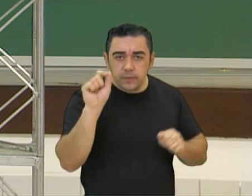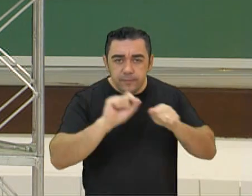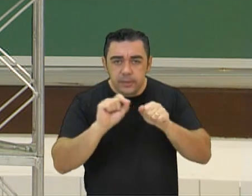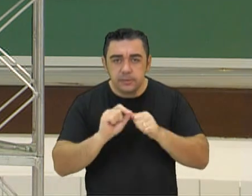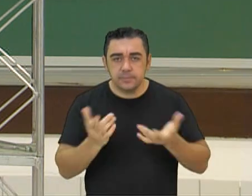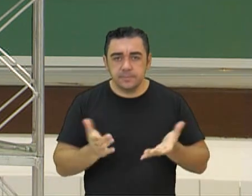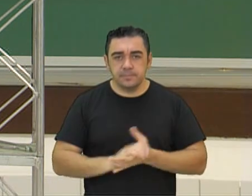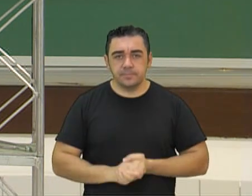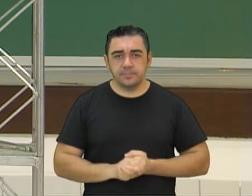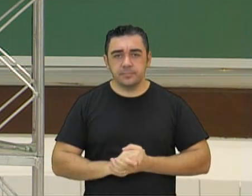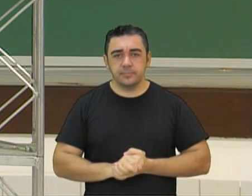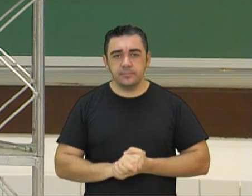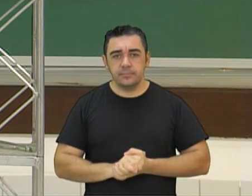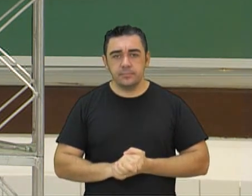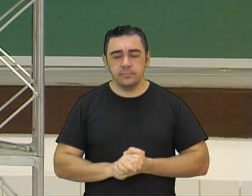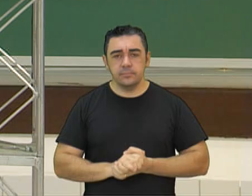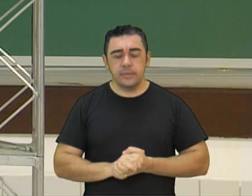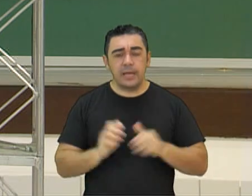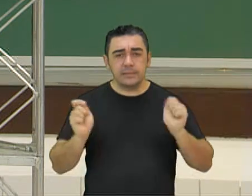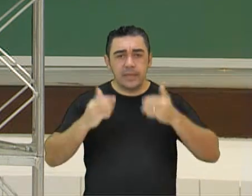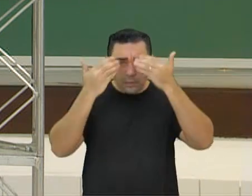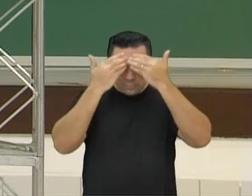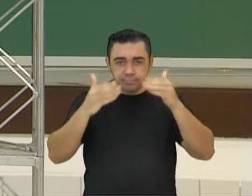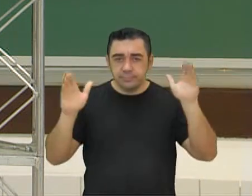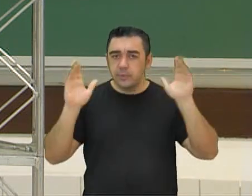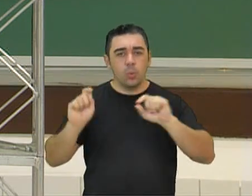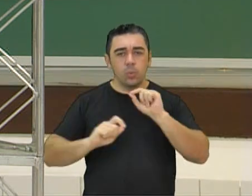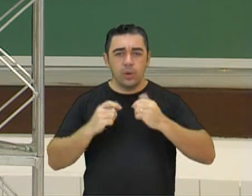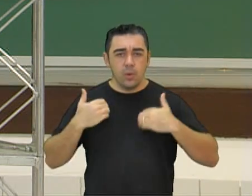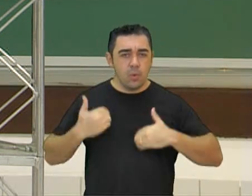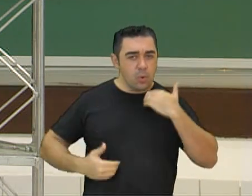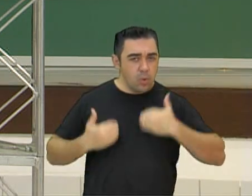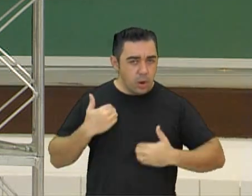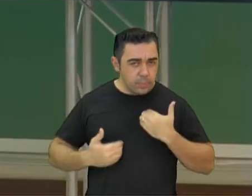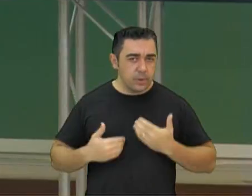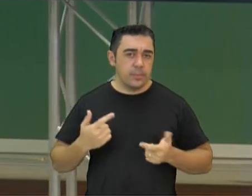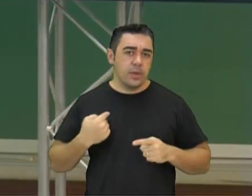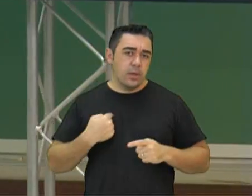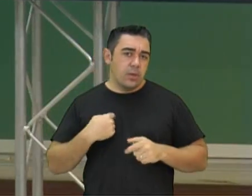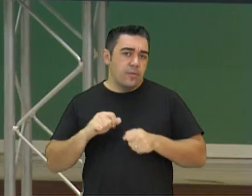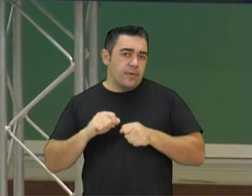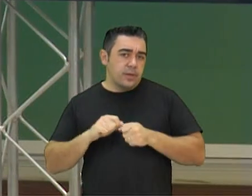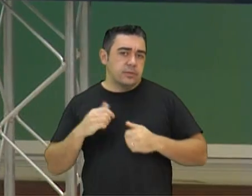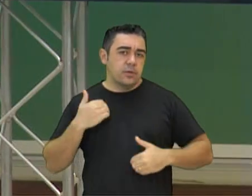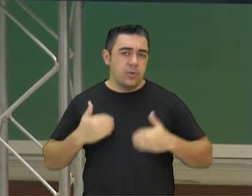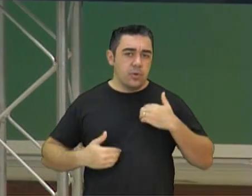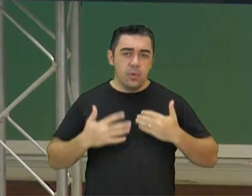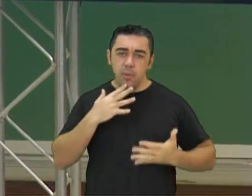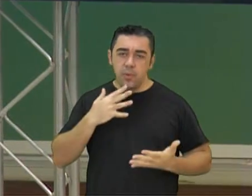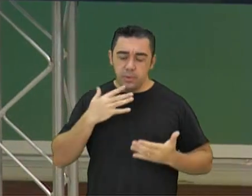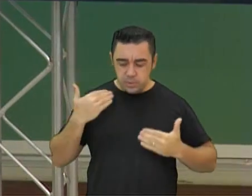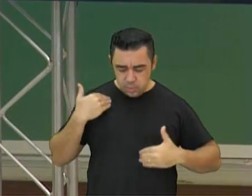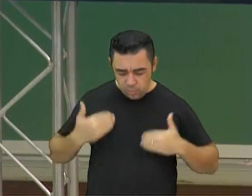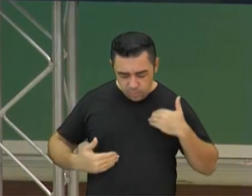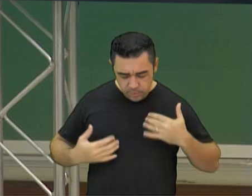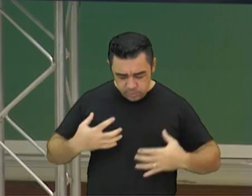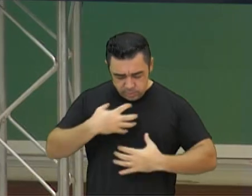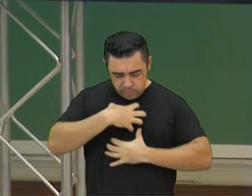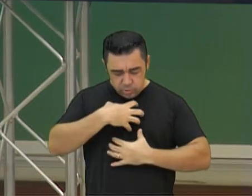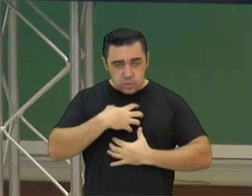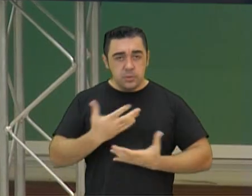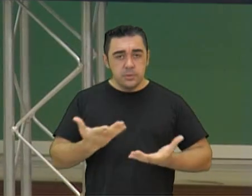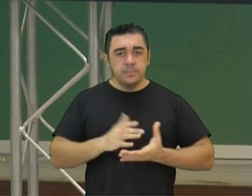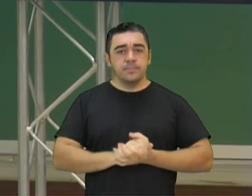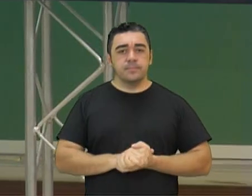física. Expande a consciência corporal, porque quando eu estou fazendo um exercício, eu estou me conhecendo, eu estou me